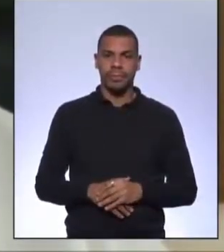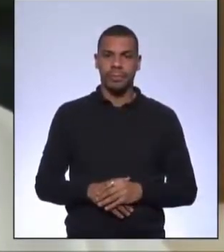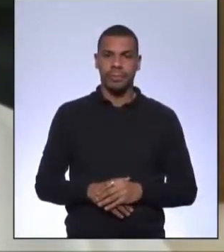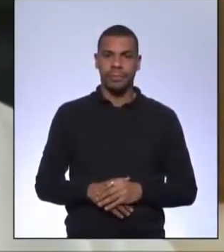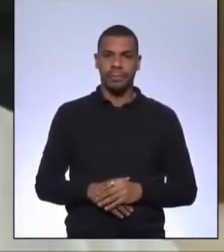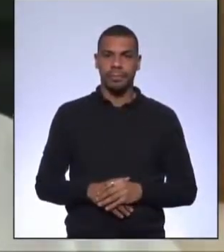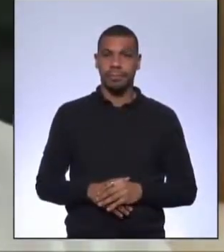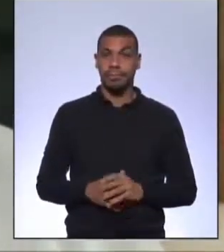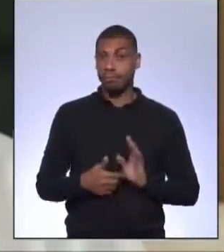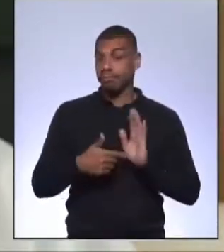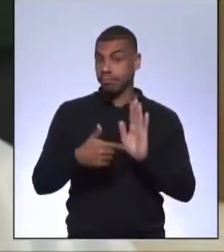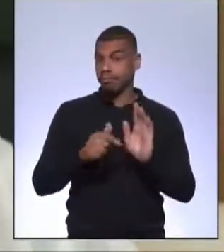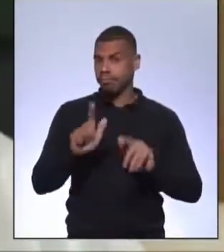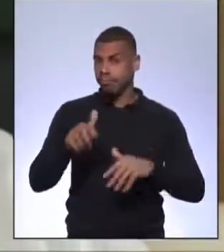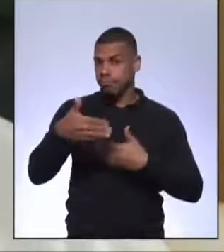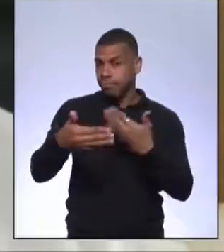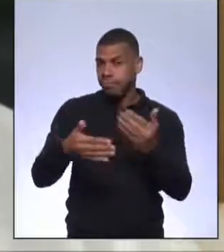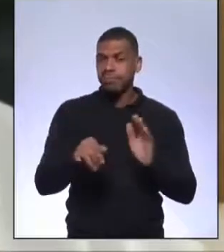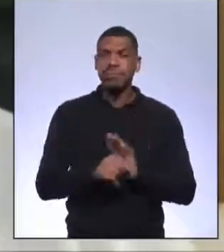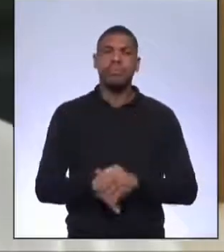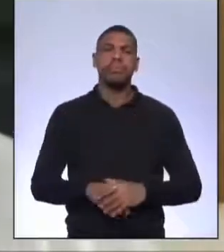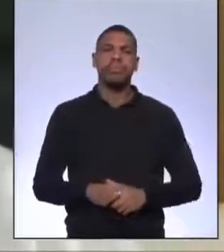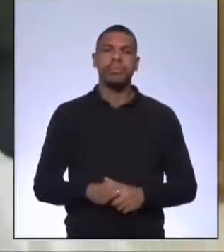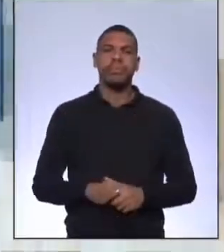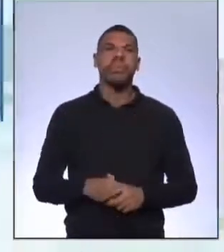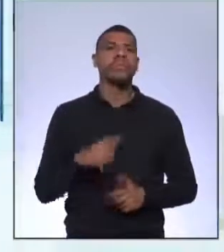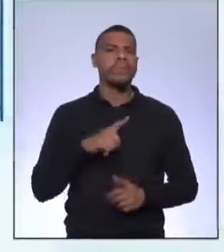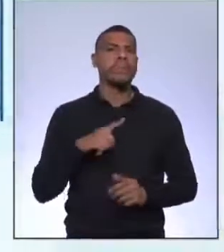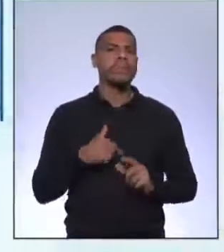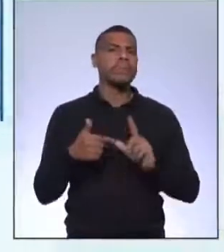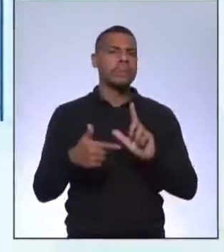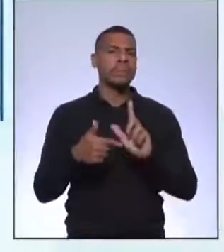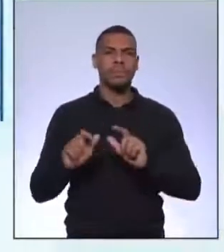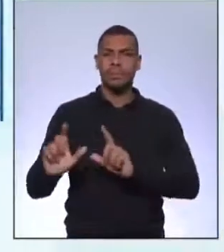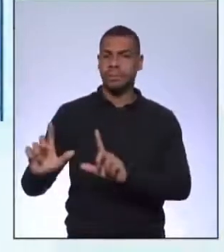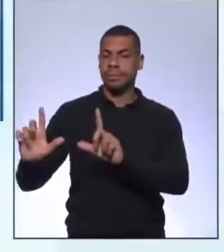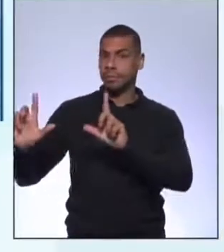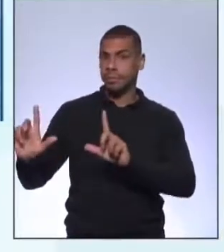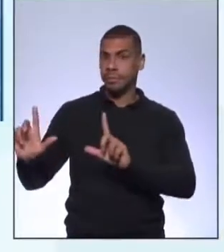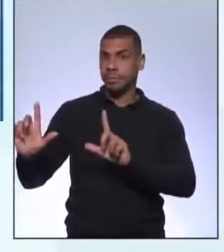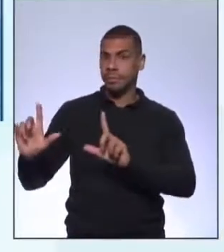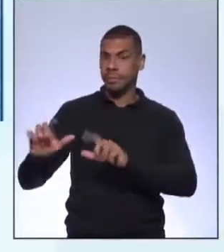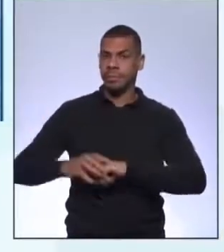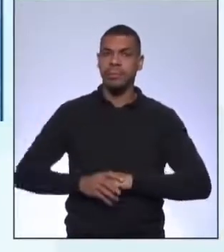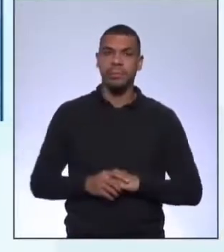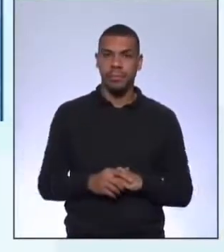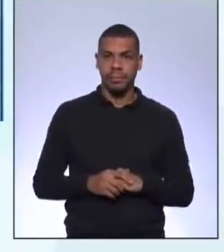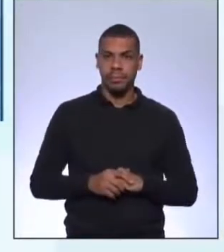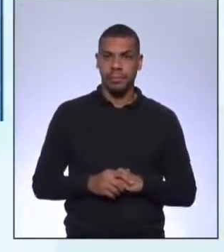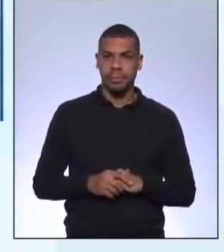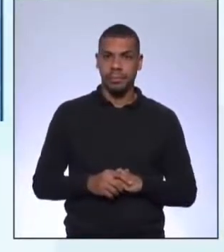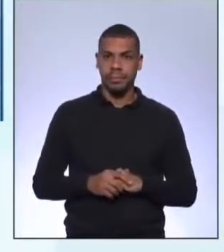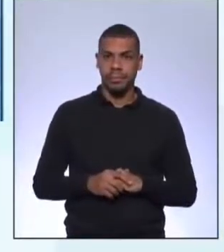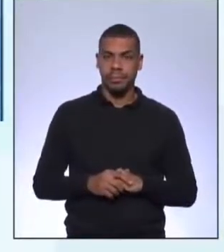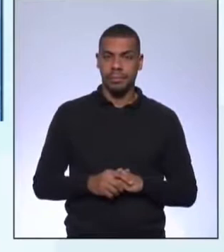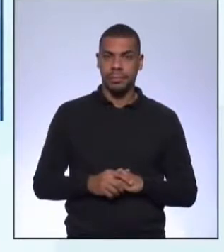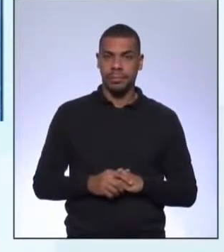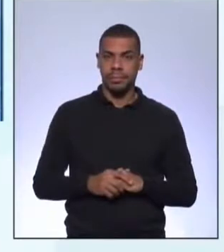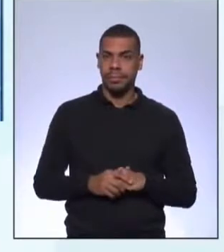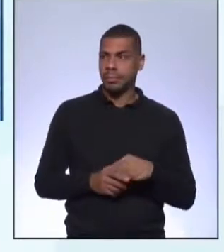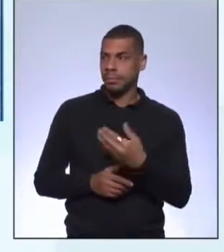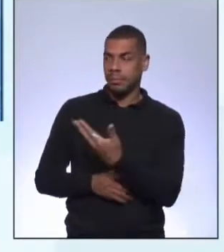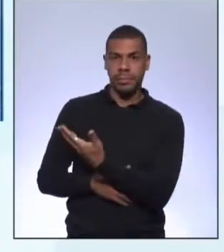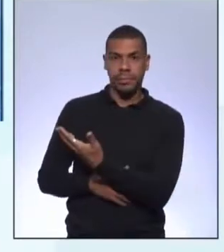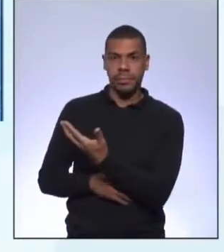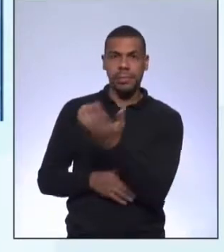caminhar mais um pouquinho, no meu slide 12 tem uma fotinho do Cerrado aí, tá? Olha só que interessante o Cerrado, né?